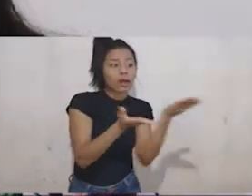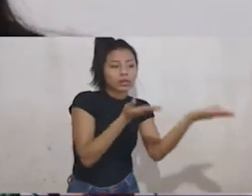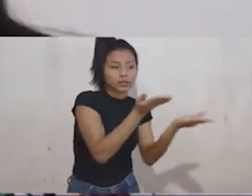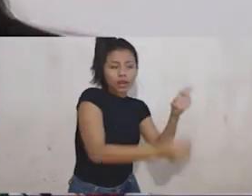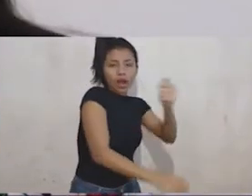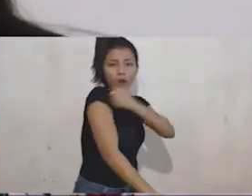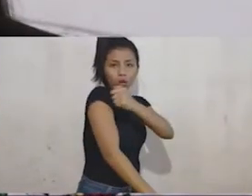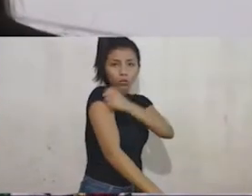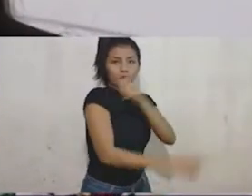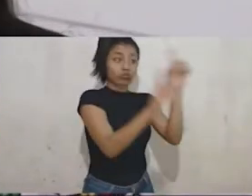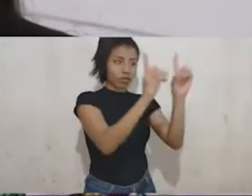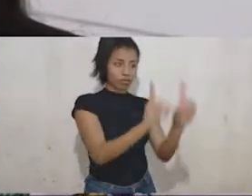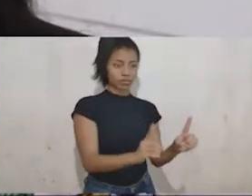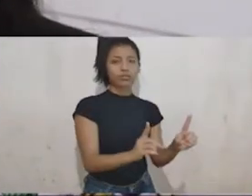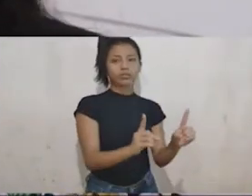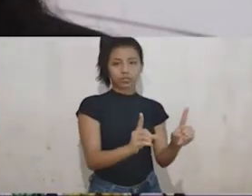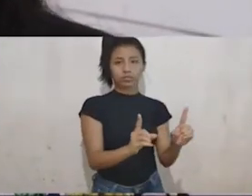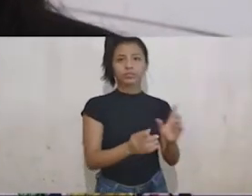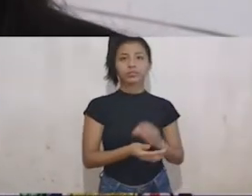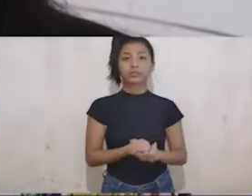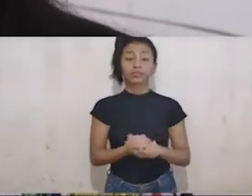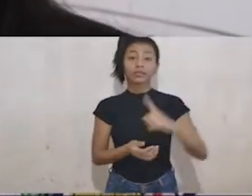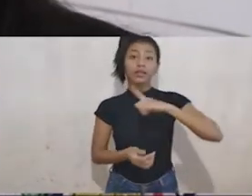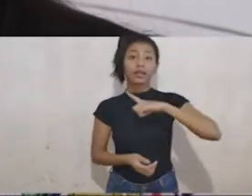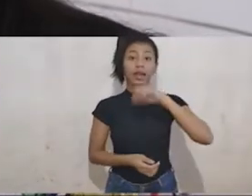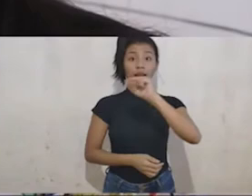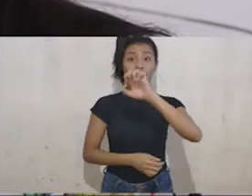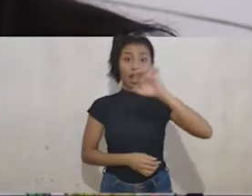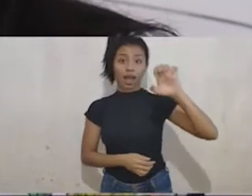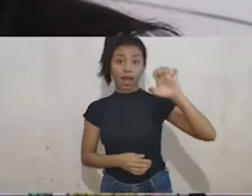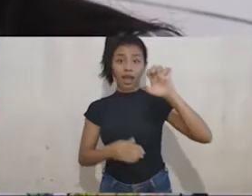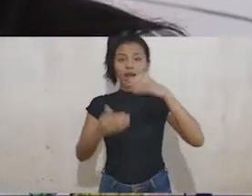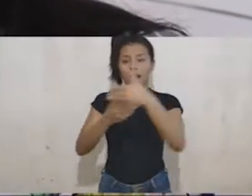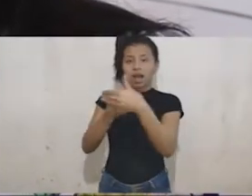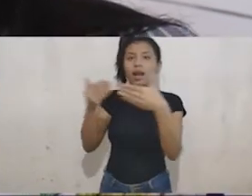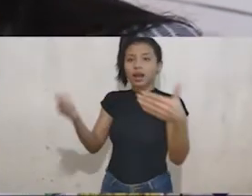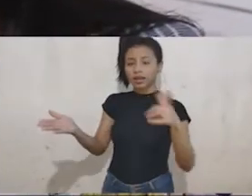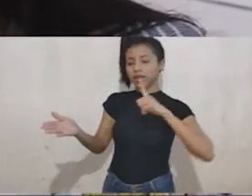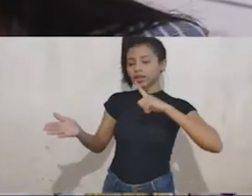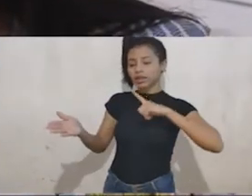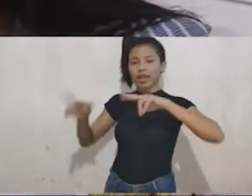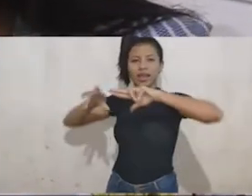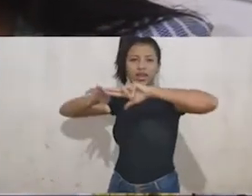nós temos também a sala do AEE, que promove essa diversidade, né?